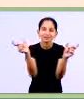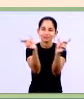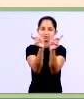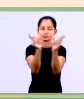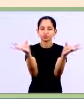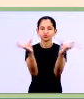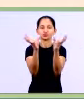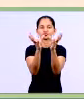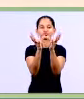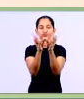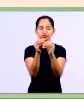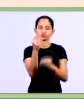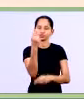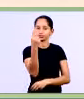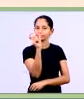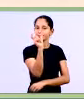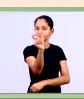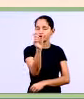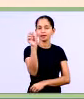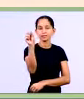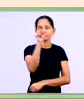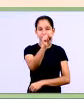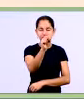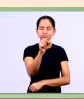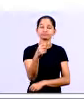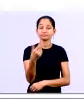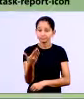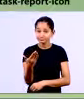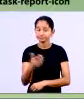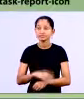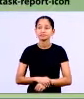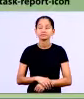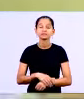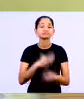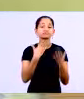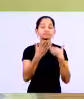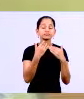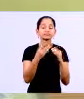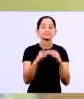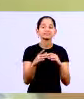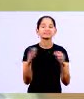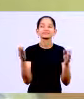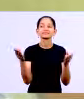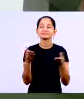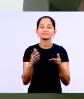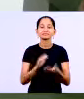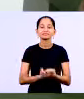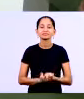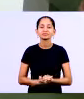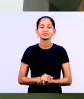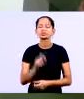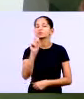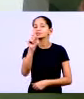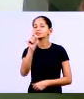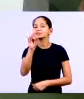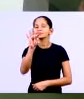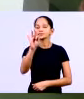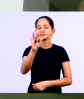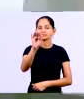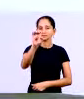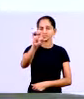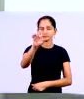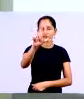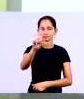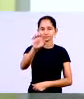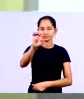do mesmo né? jeito. Então... Certo. Professora Tayane, mais alguma pergunta? Teleaula. Como é teleaula? Antes era